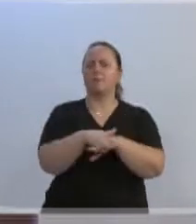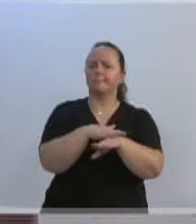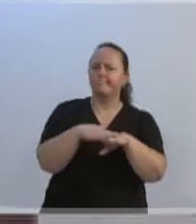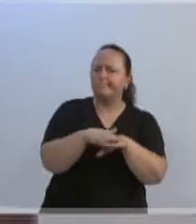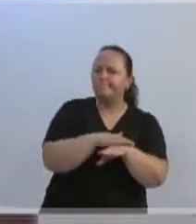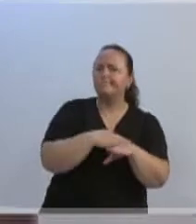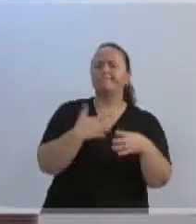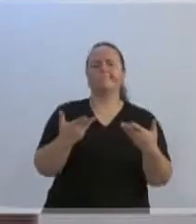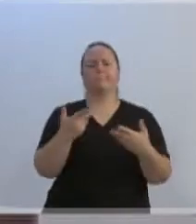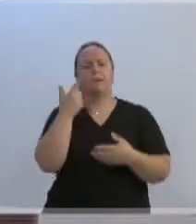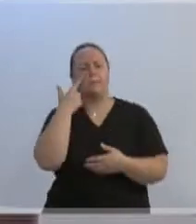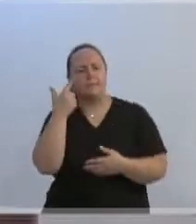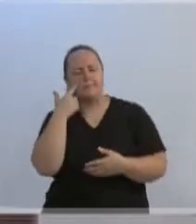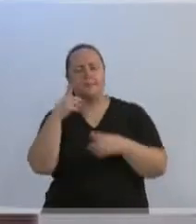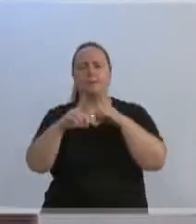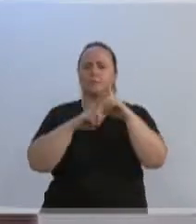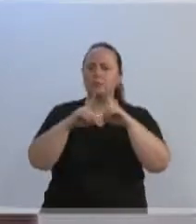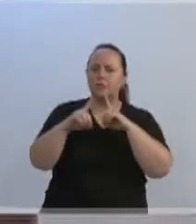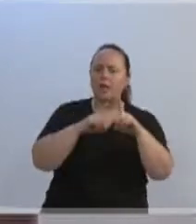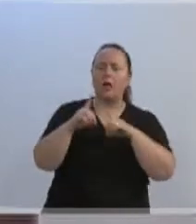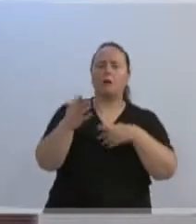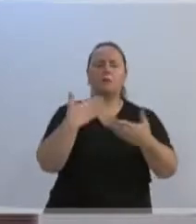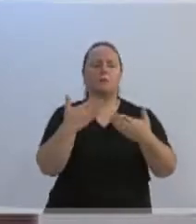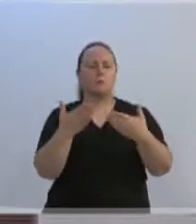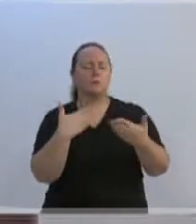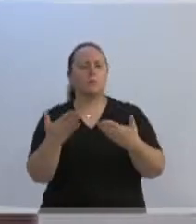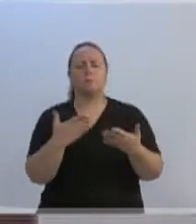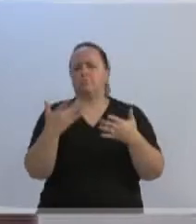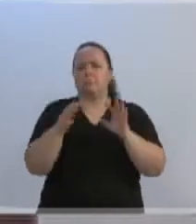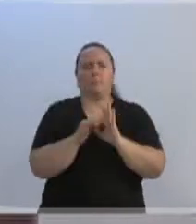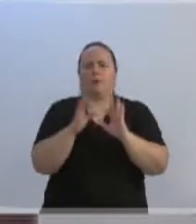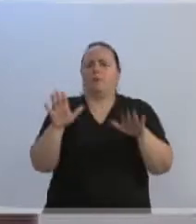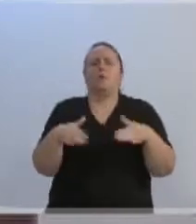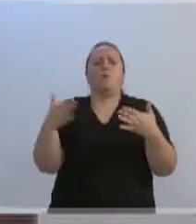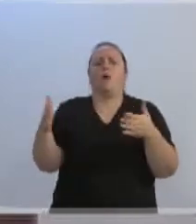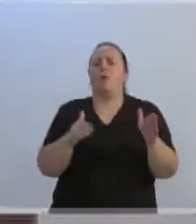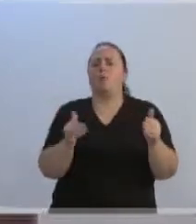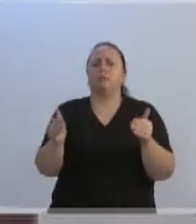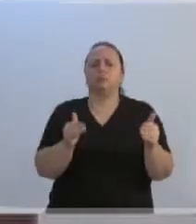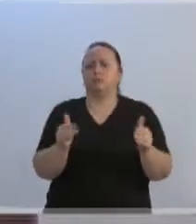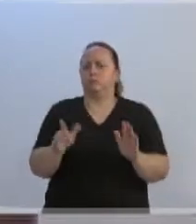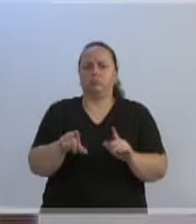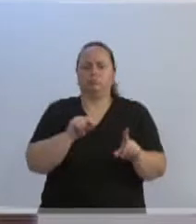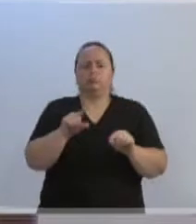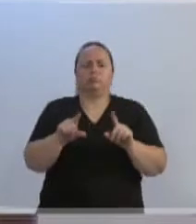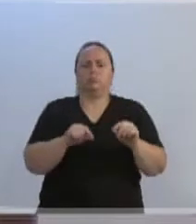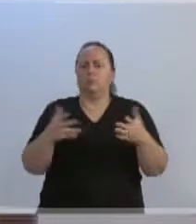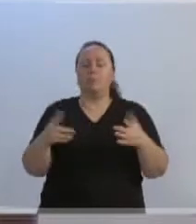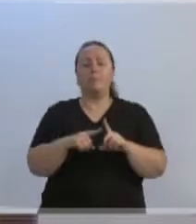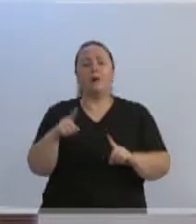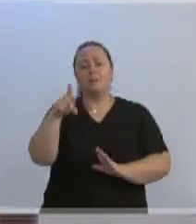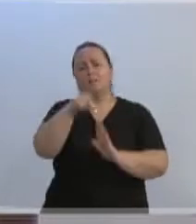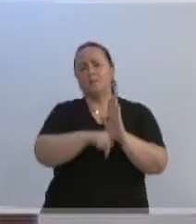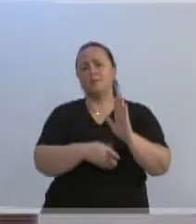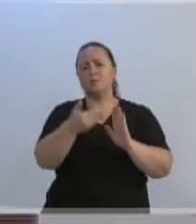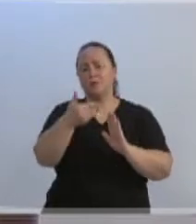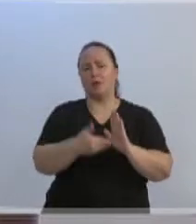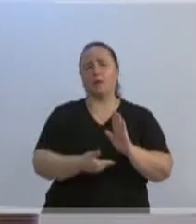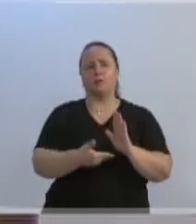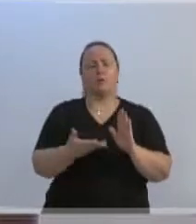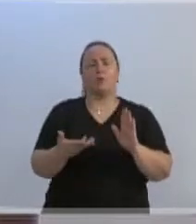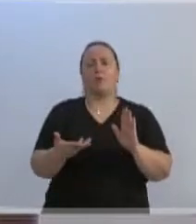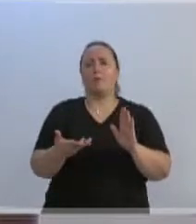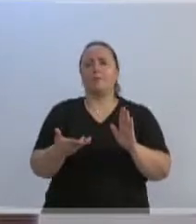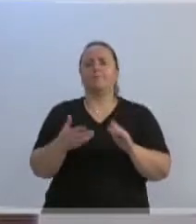diálogo sentado com os 15 vereadores desta casa independente do posicionamento é futuro de cada um de cada um mas é um projeto que não é nosso